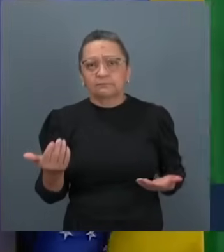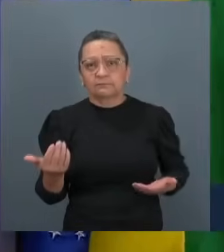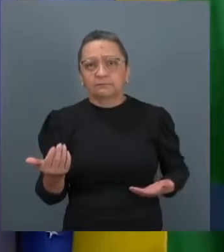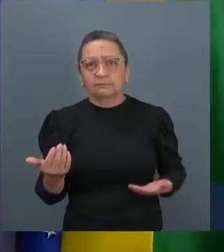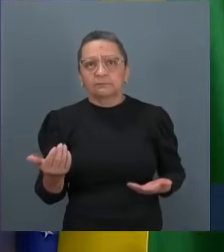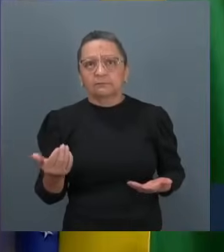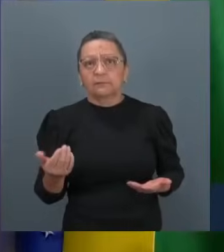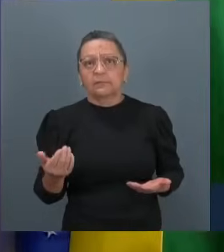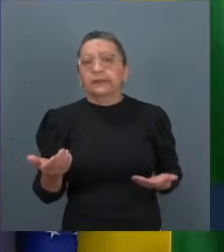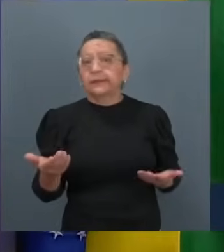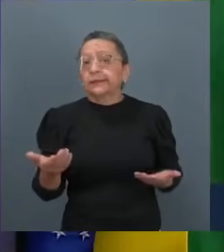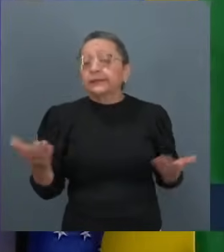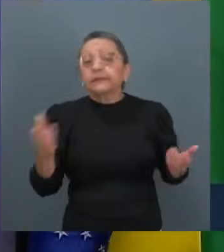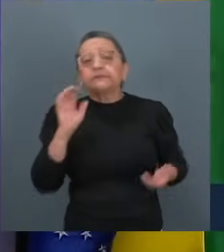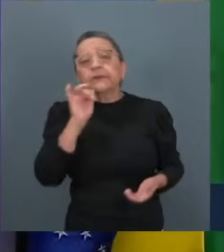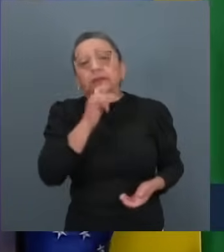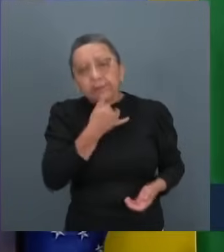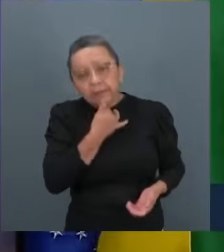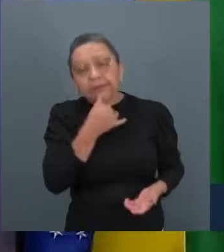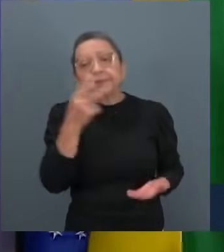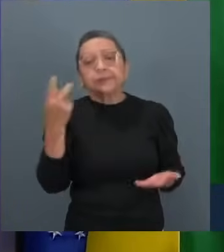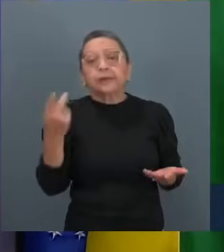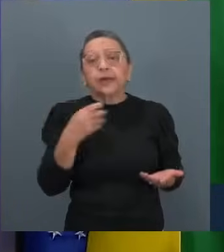que vem sendo vilipendiado